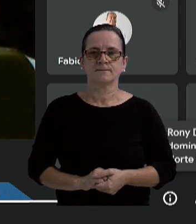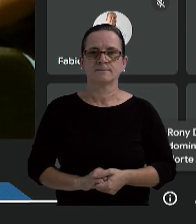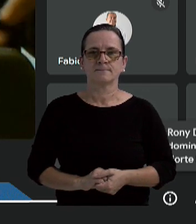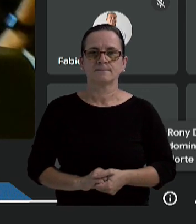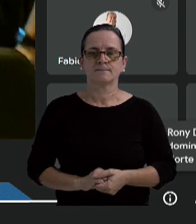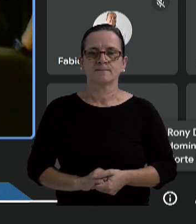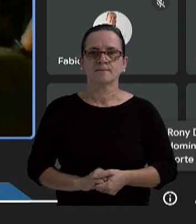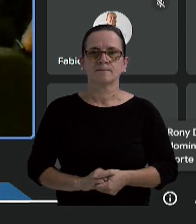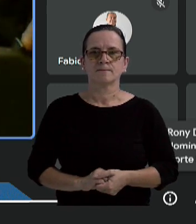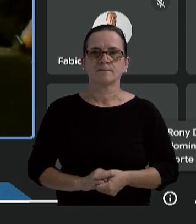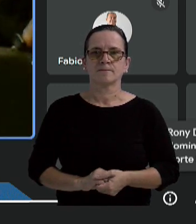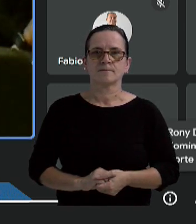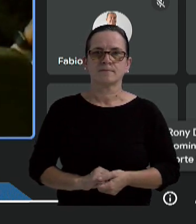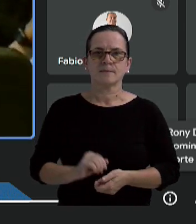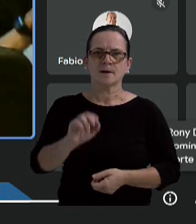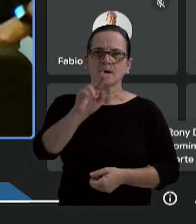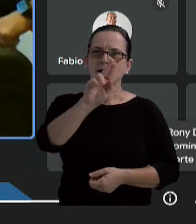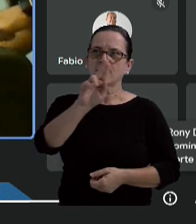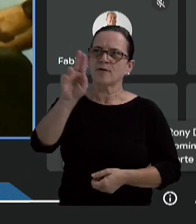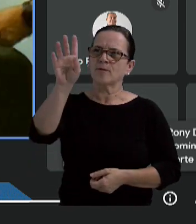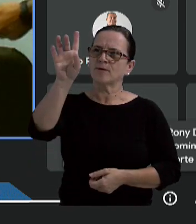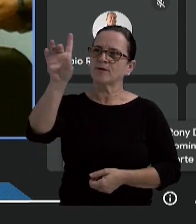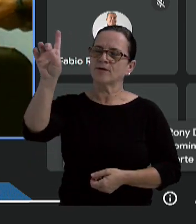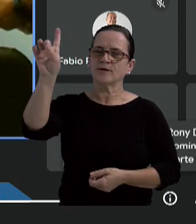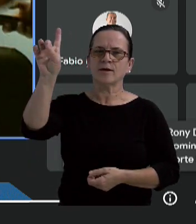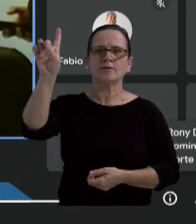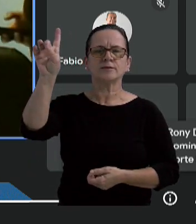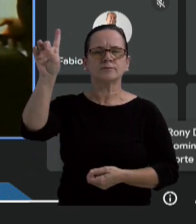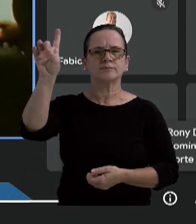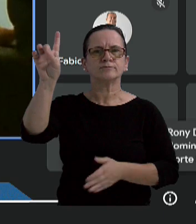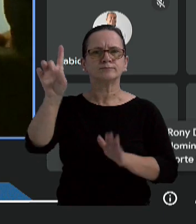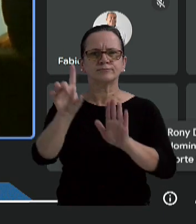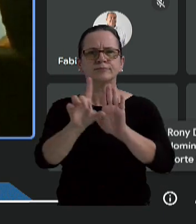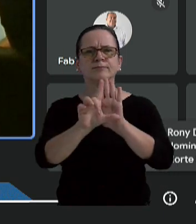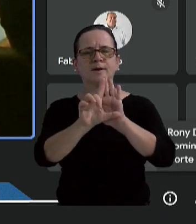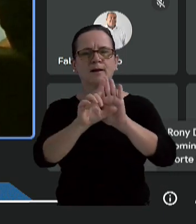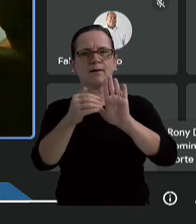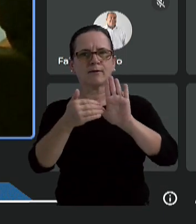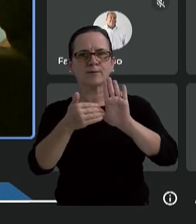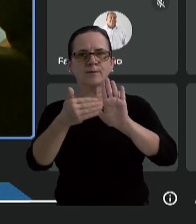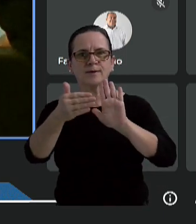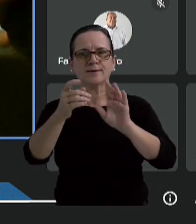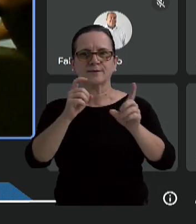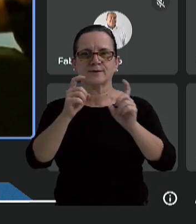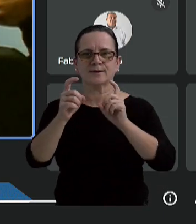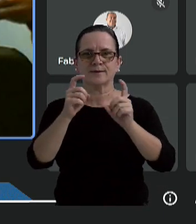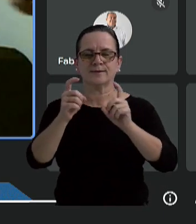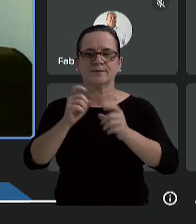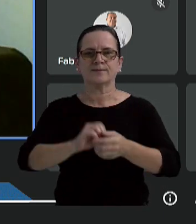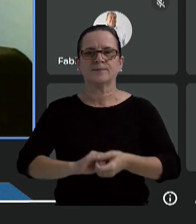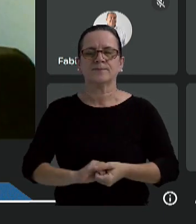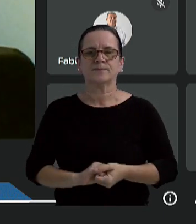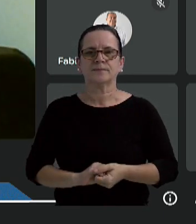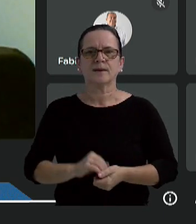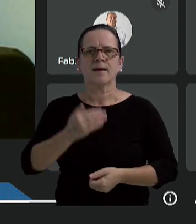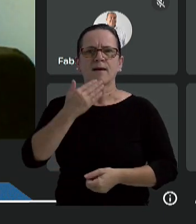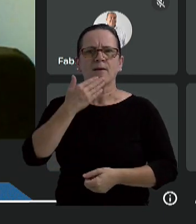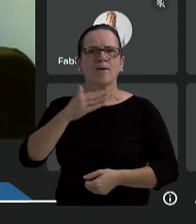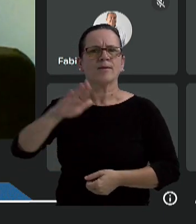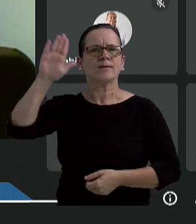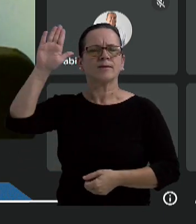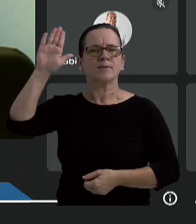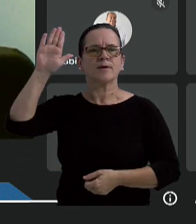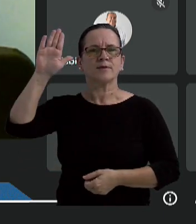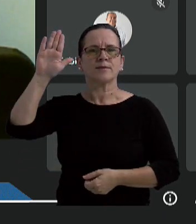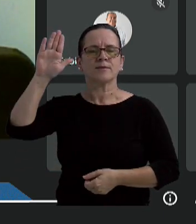havendo número Legal Em Nome de Deus da Lei declara aberto os trabalhos da presente sessão passo a palavra senhor presidente